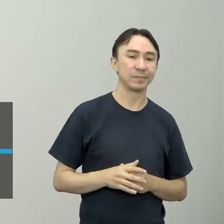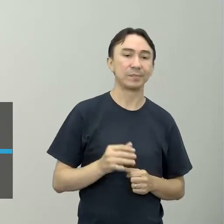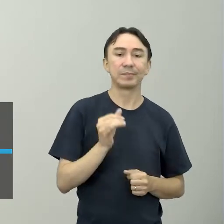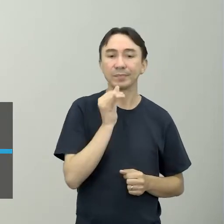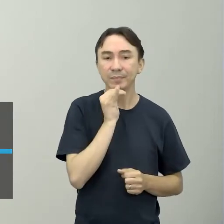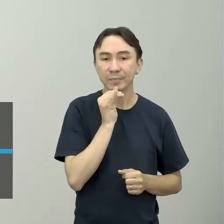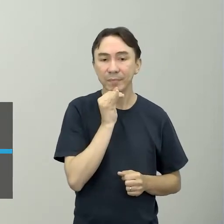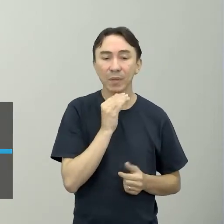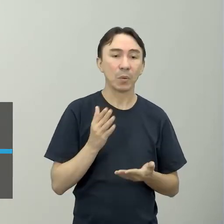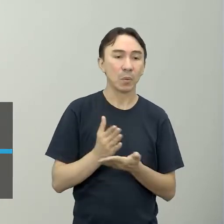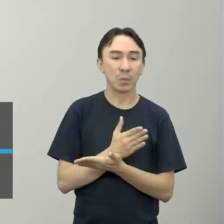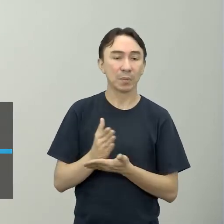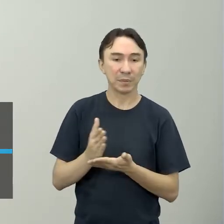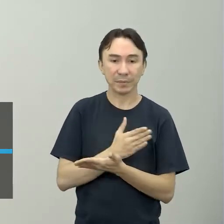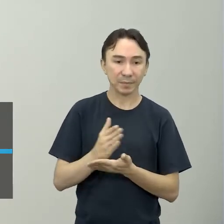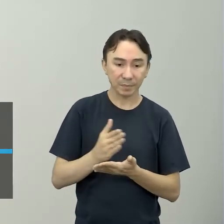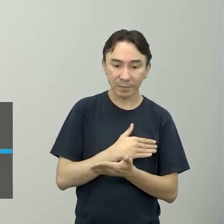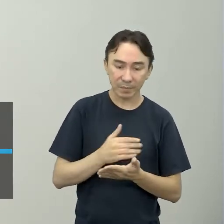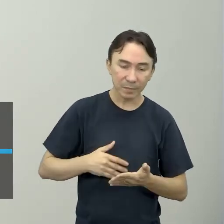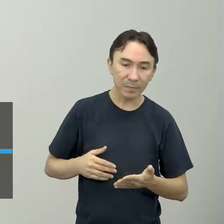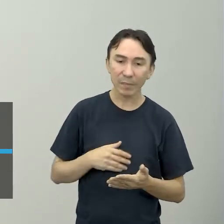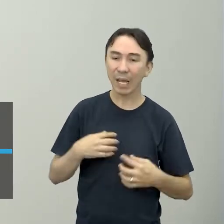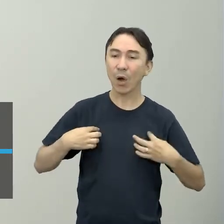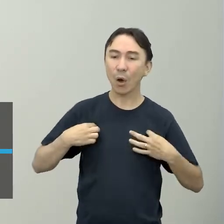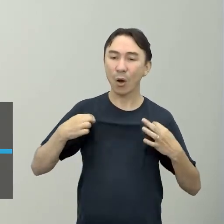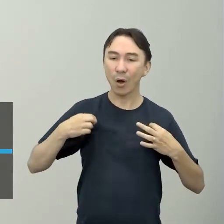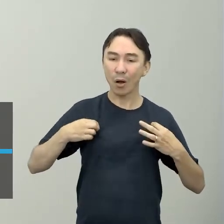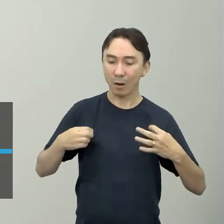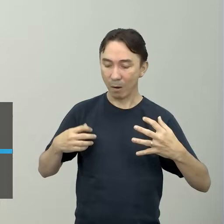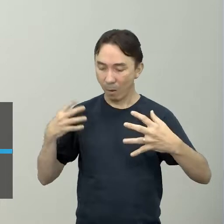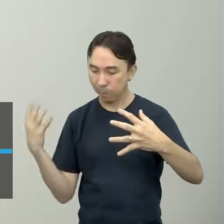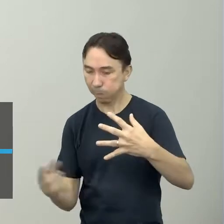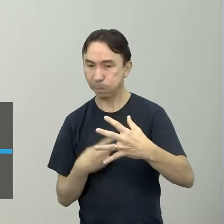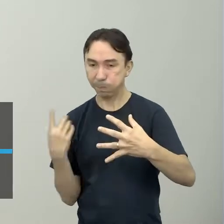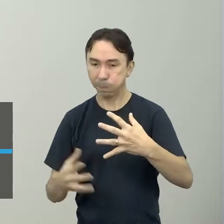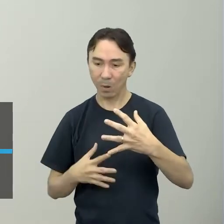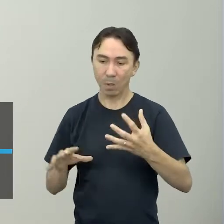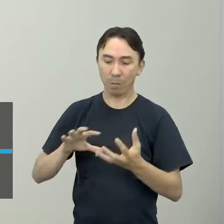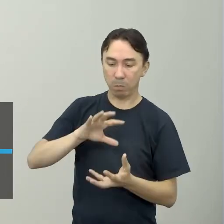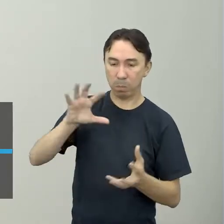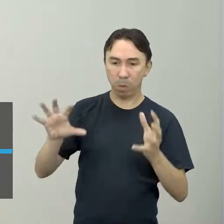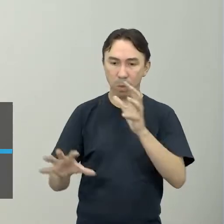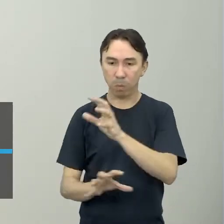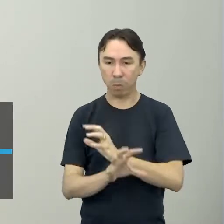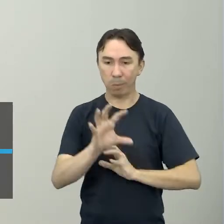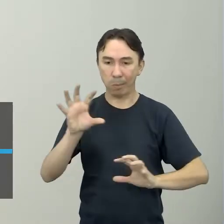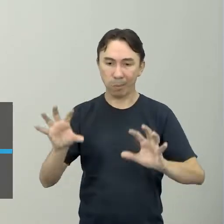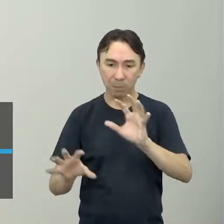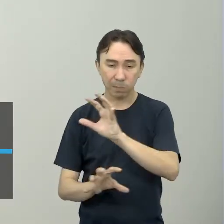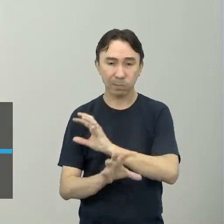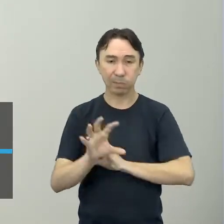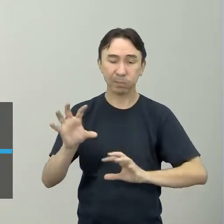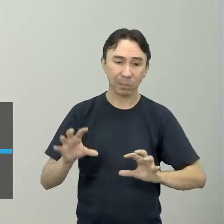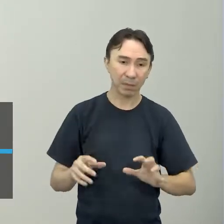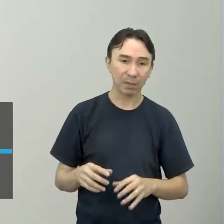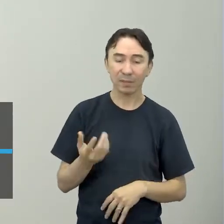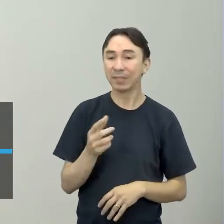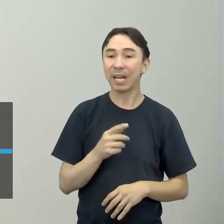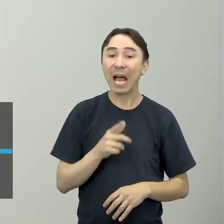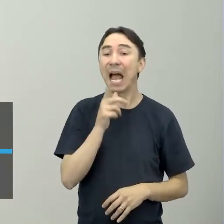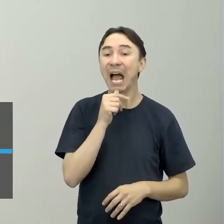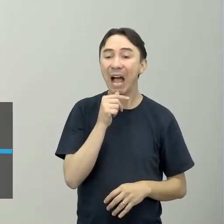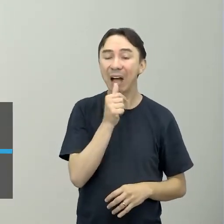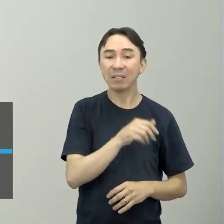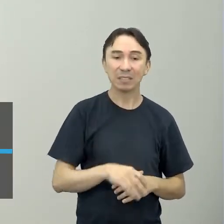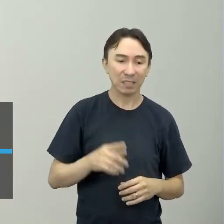tem máquina de lavar hoje que você pode, que ela vem com uma opção que você não descarta a água, você